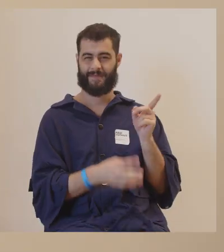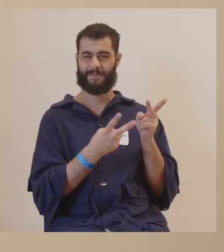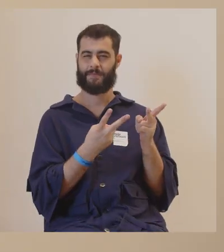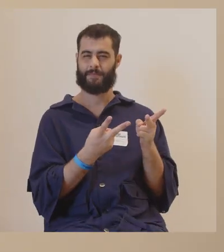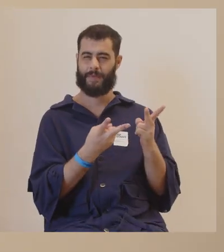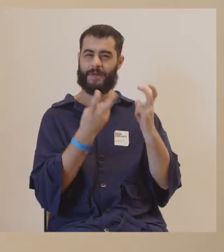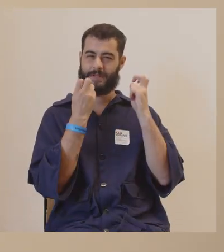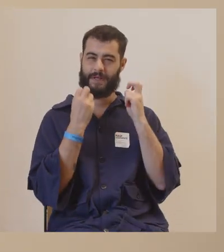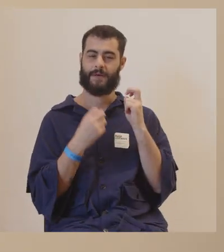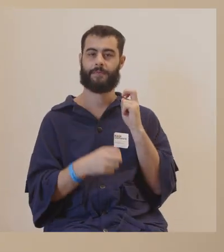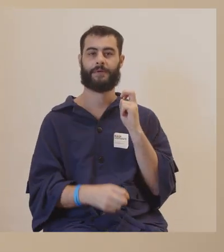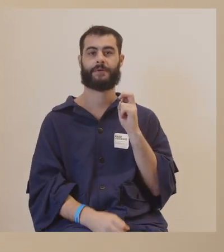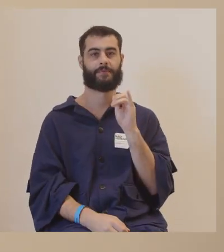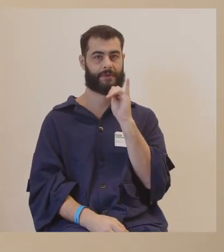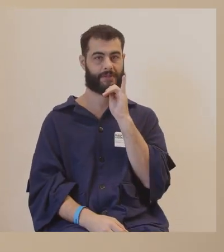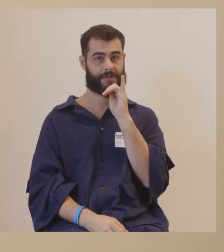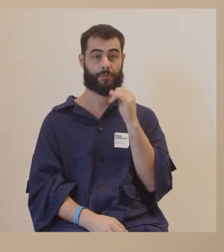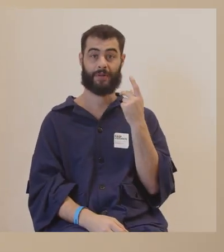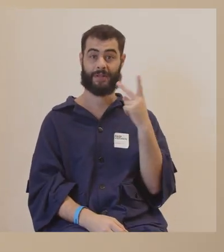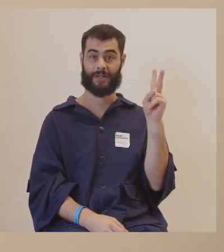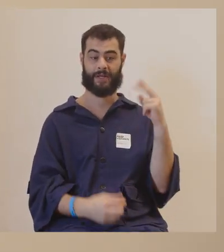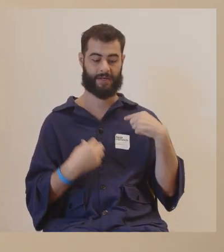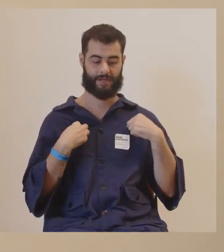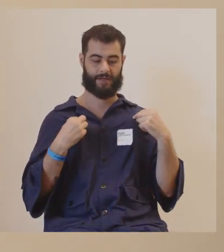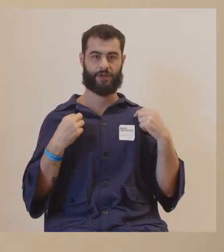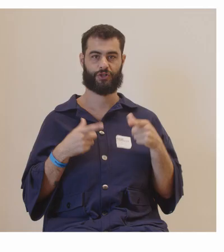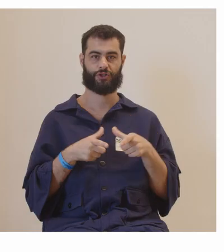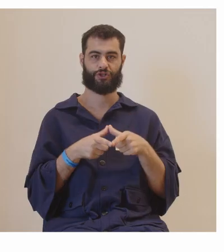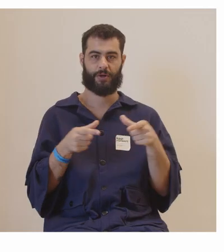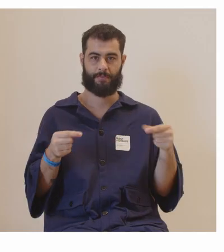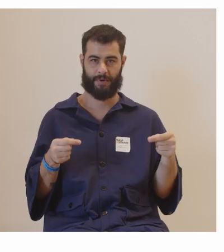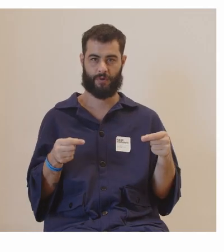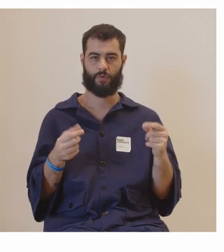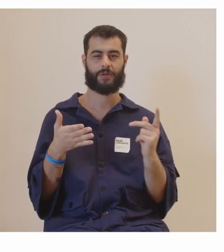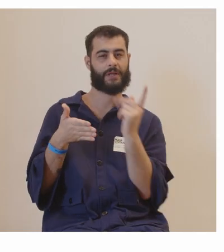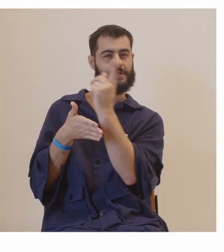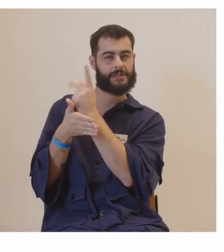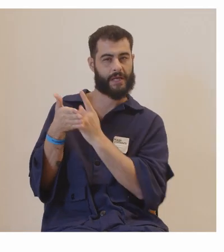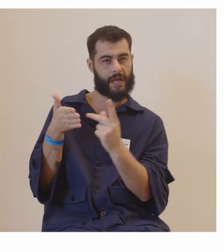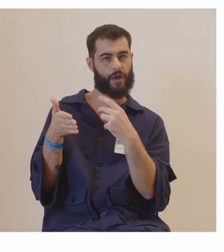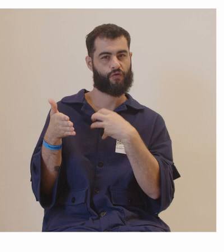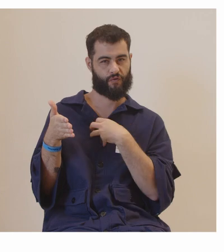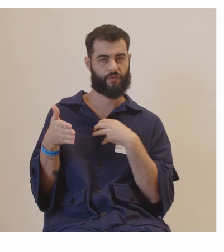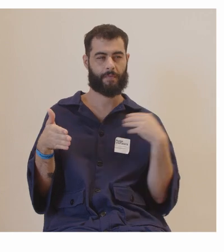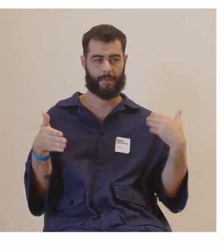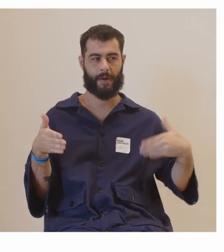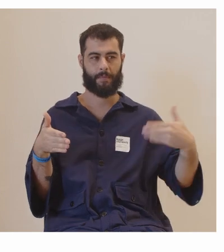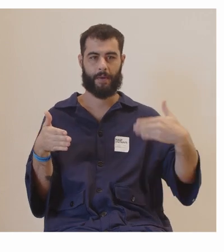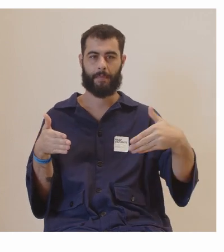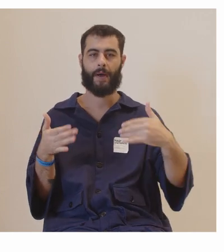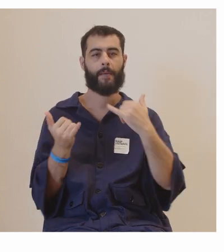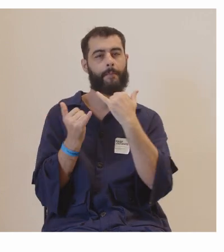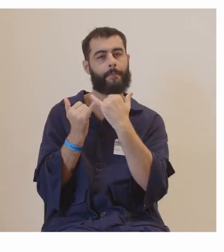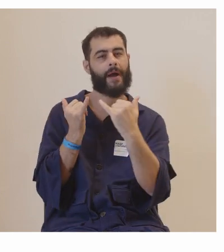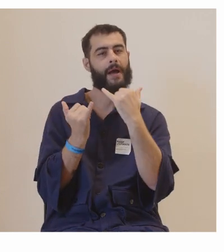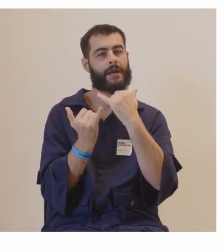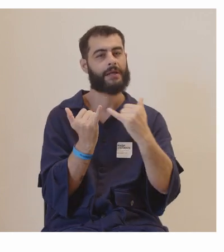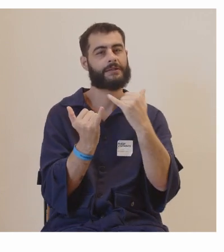na verdade, na sua coleção de estampas japonesas, um modelo a seguir, né? E que ele está tentando fazer isso nessas